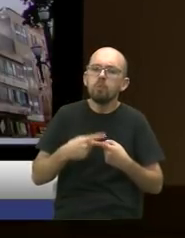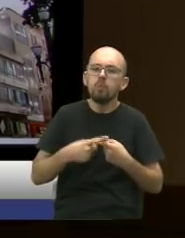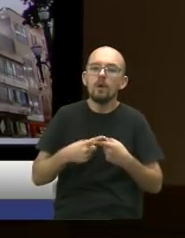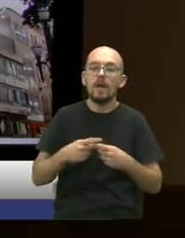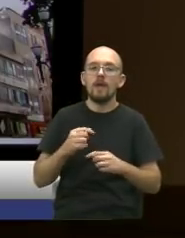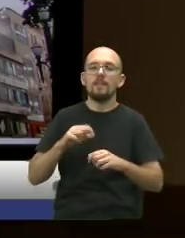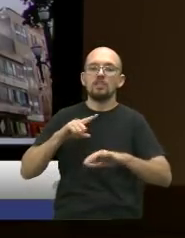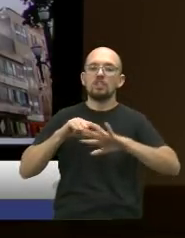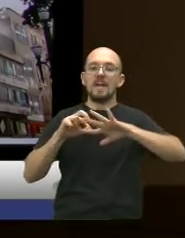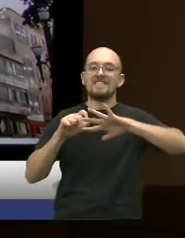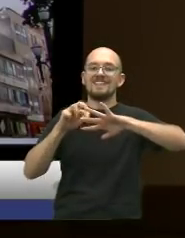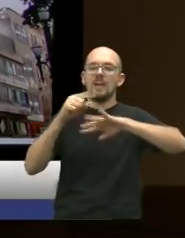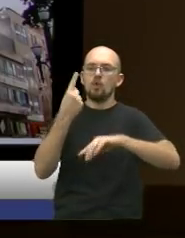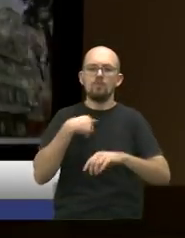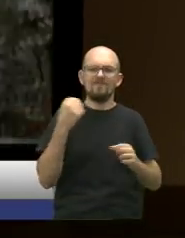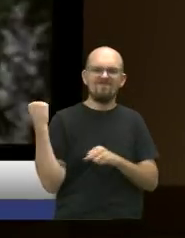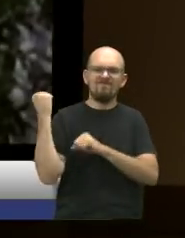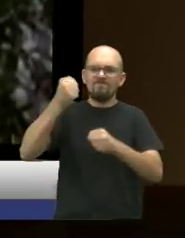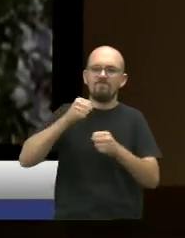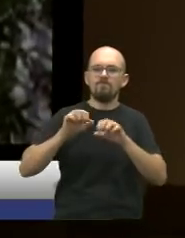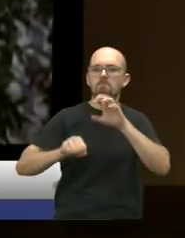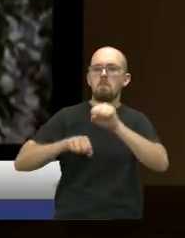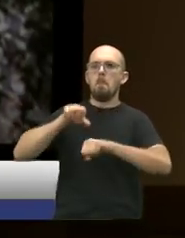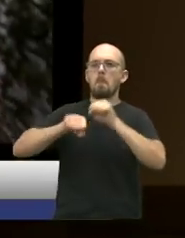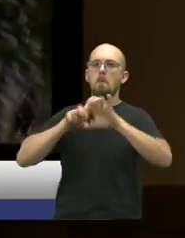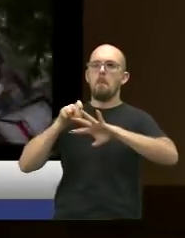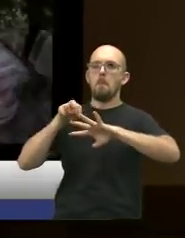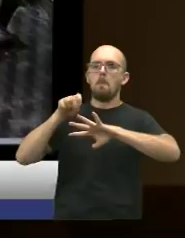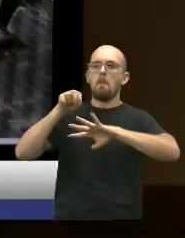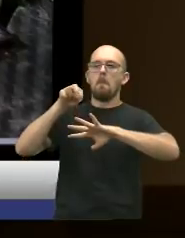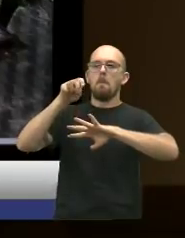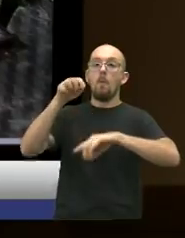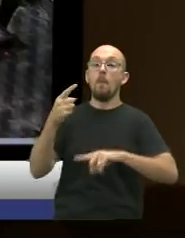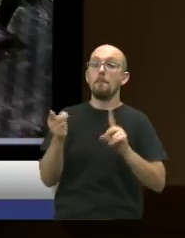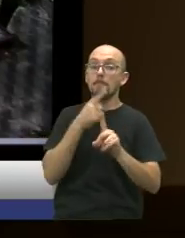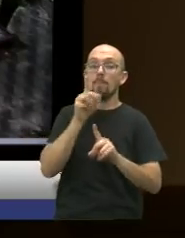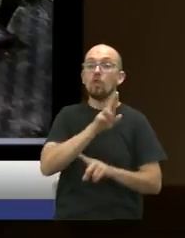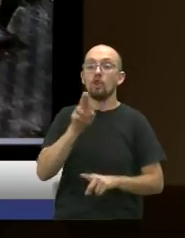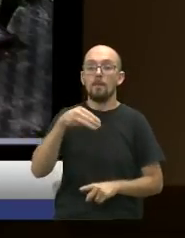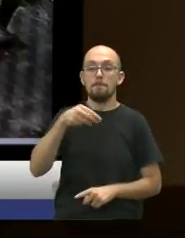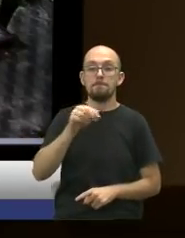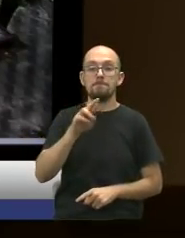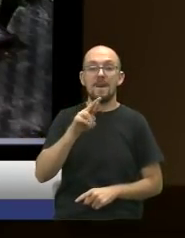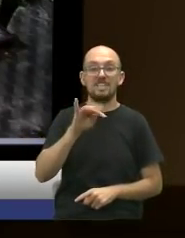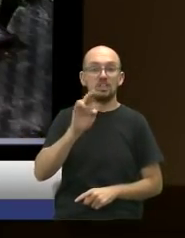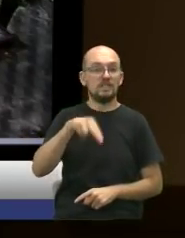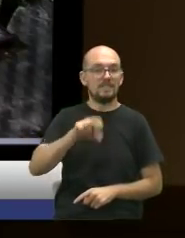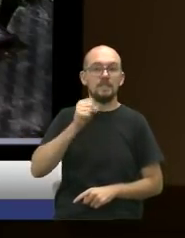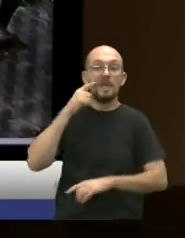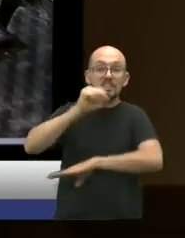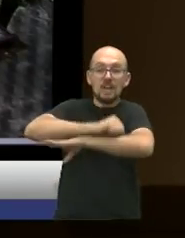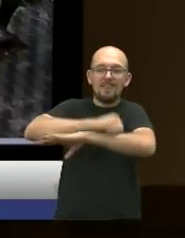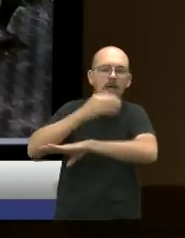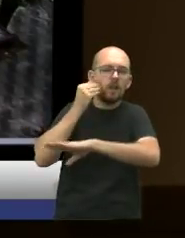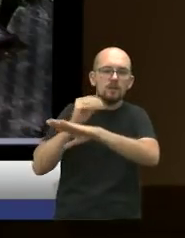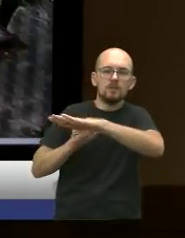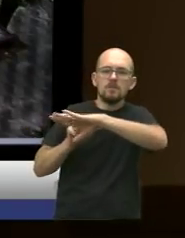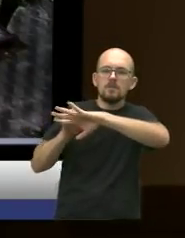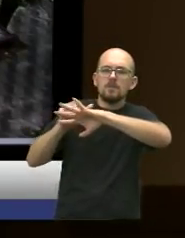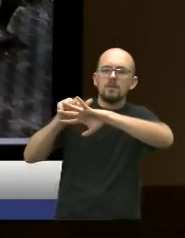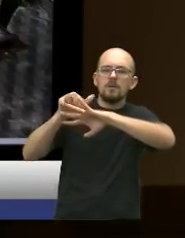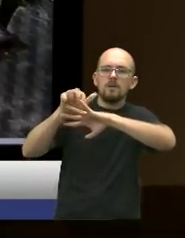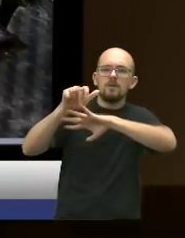foi o Martins. Ao subir, a janela, que é alcançada pela escada, se